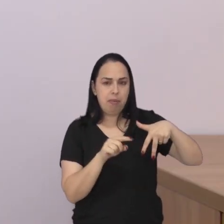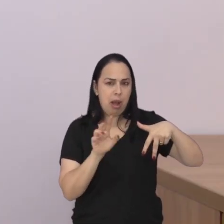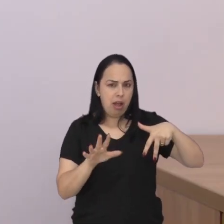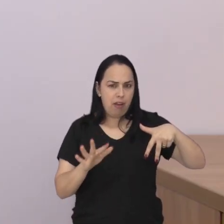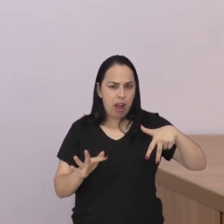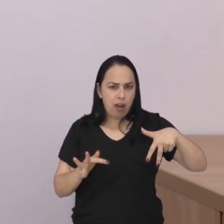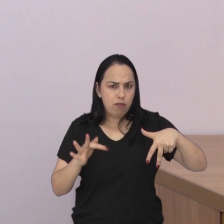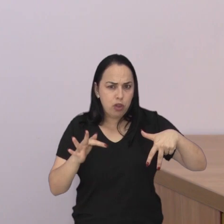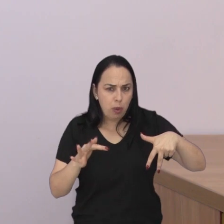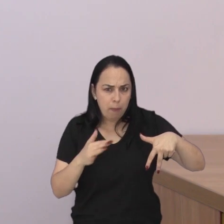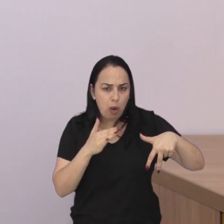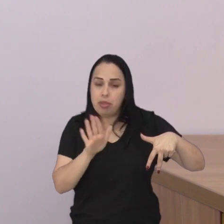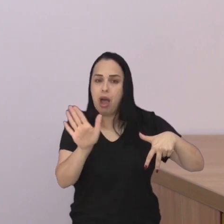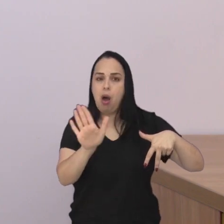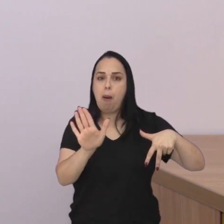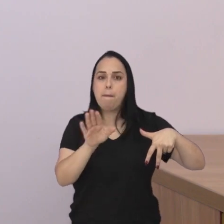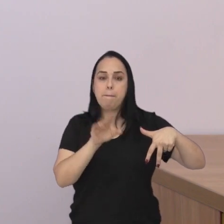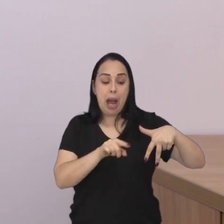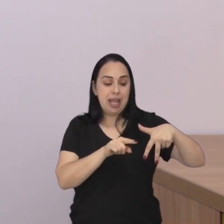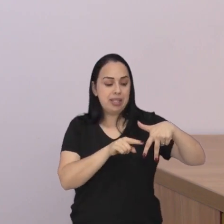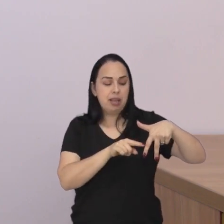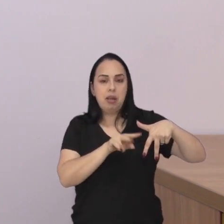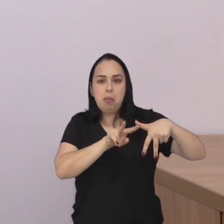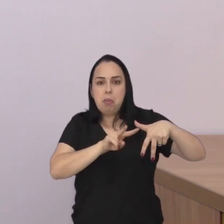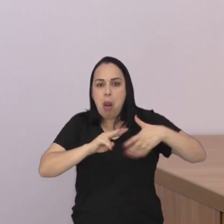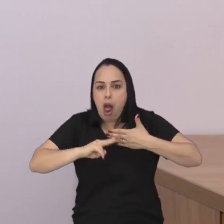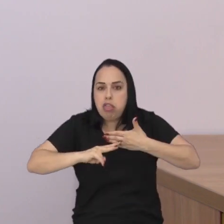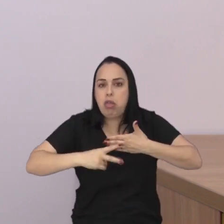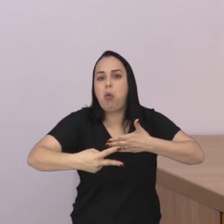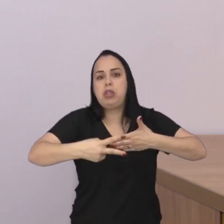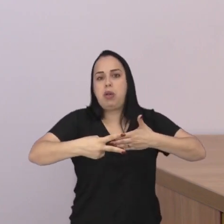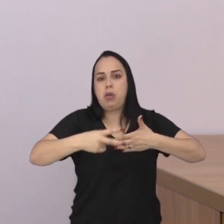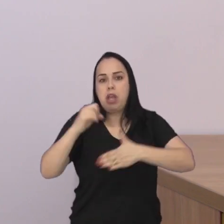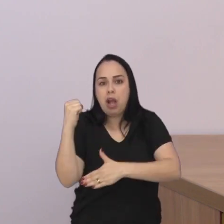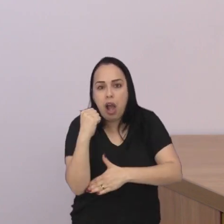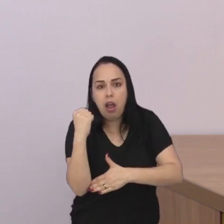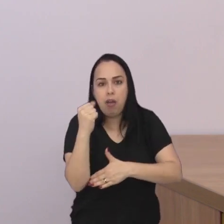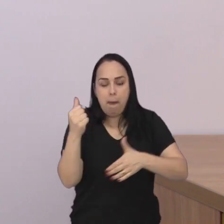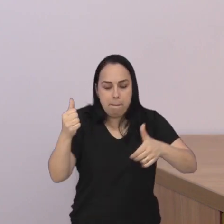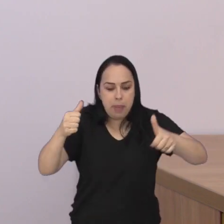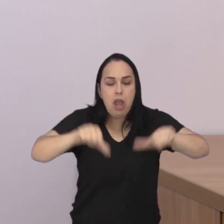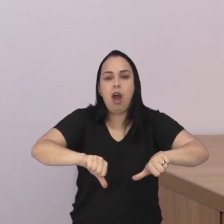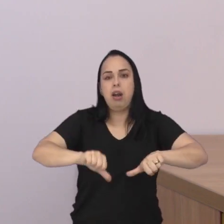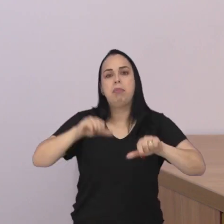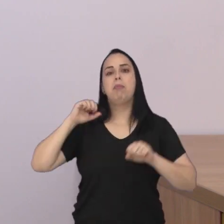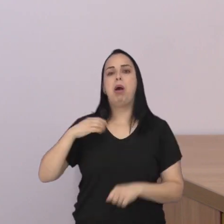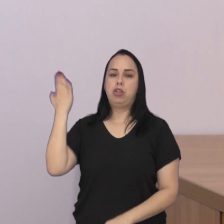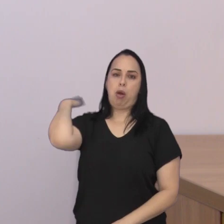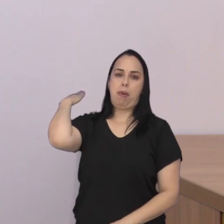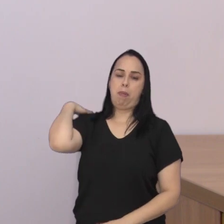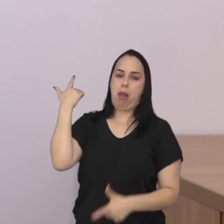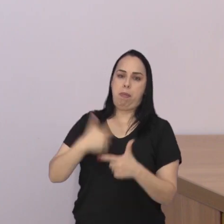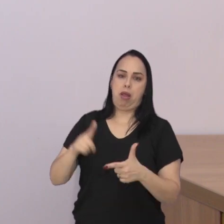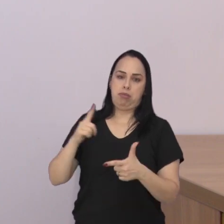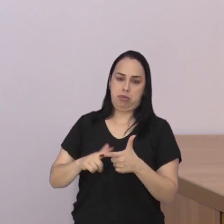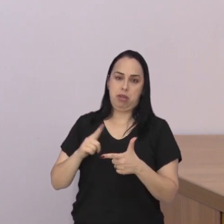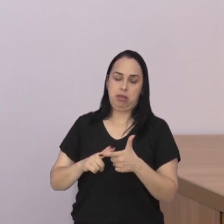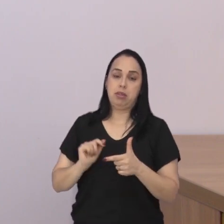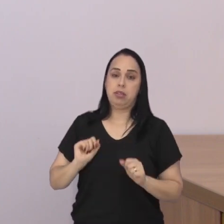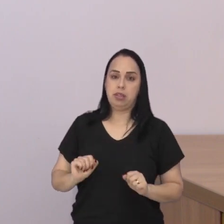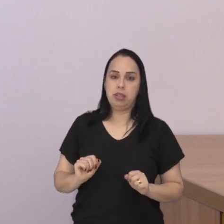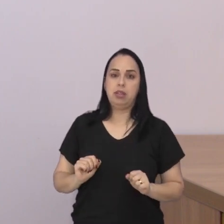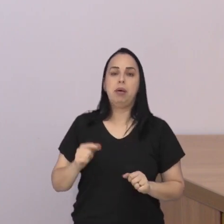em si, ela não vai levar o paciente a óbito, mas a embolia pulmonar é potencialmente fatal. O que é